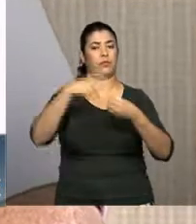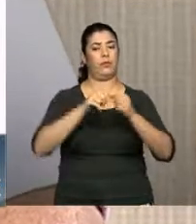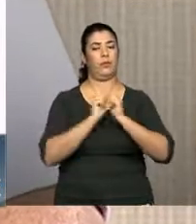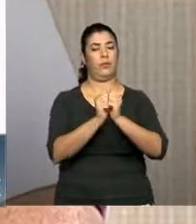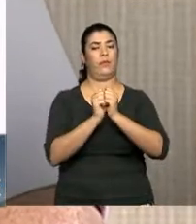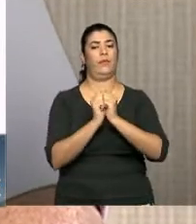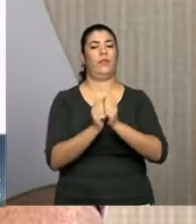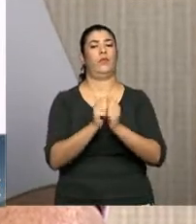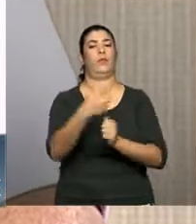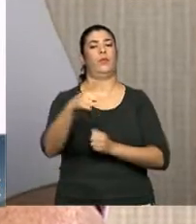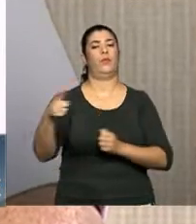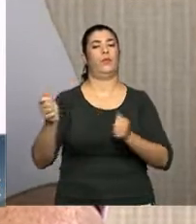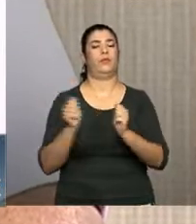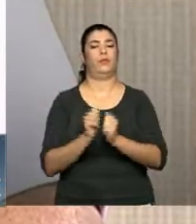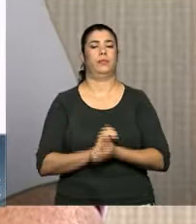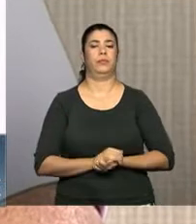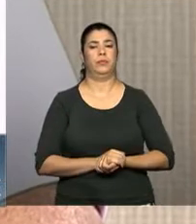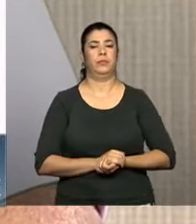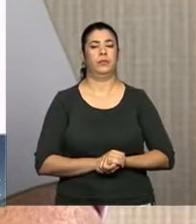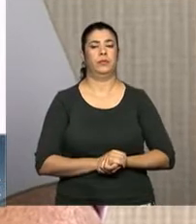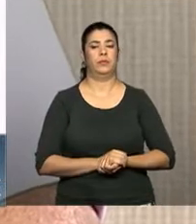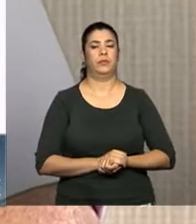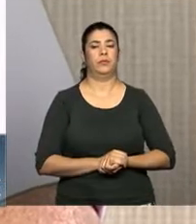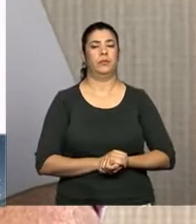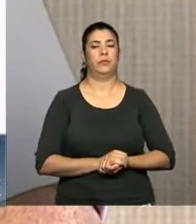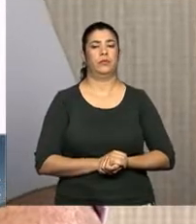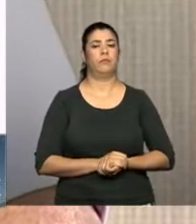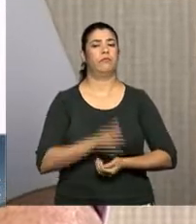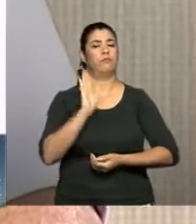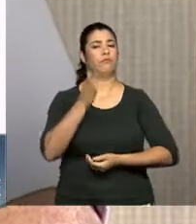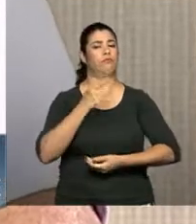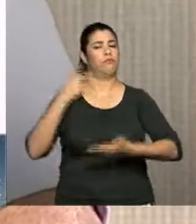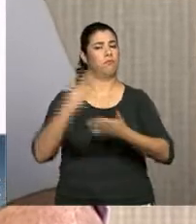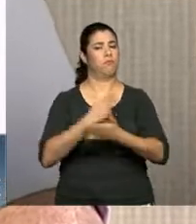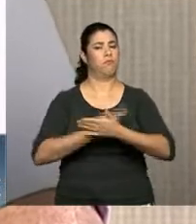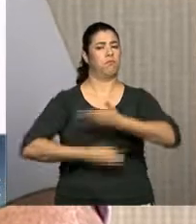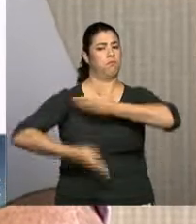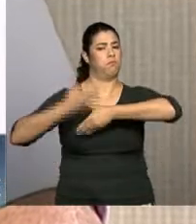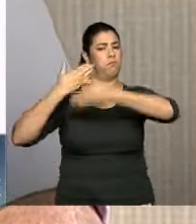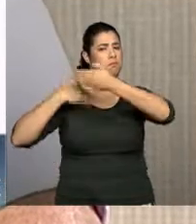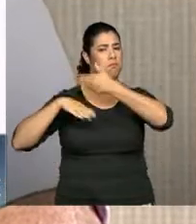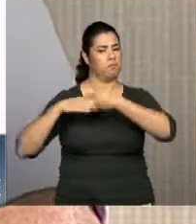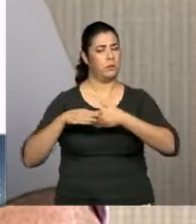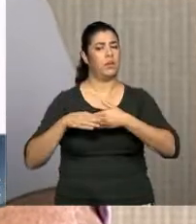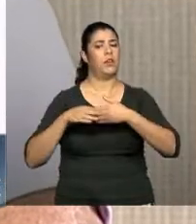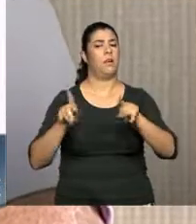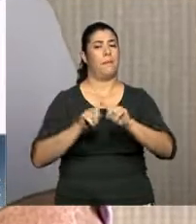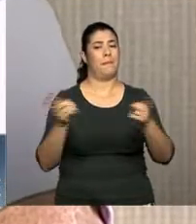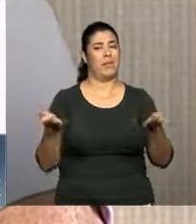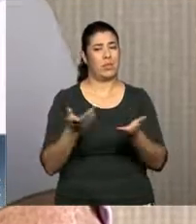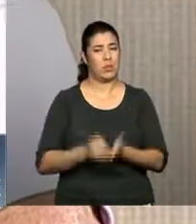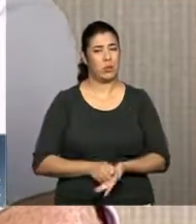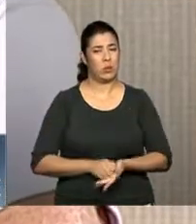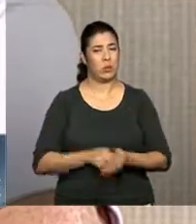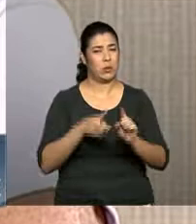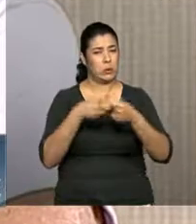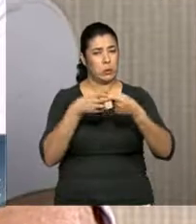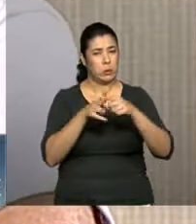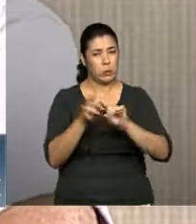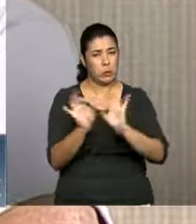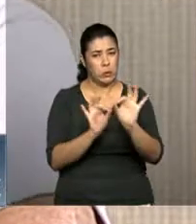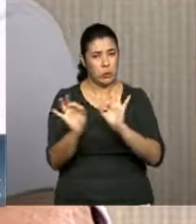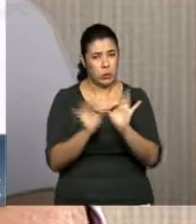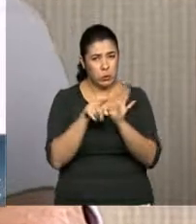vamos ter que fazer em épocas de ajuste fiscal necessário para que o país